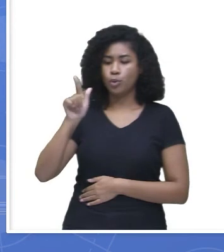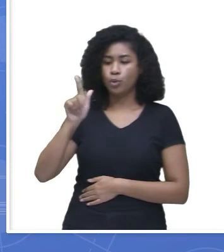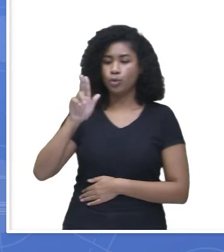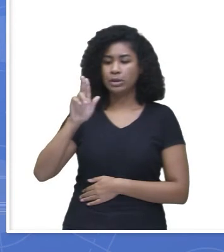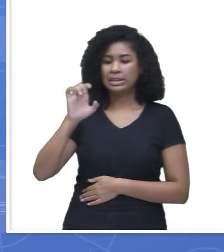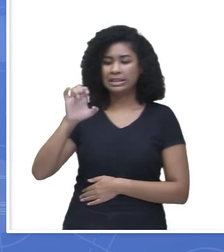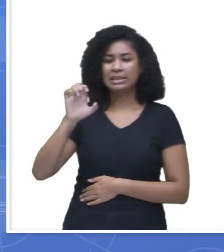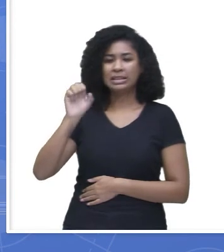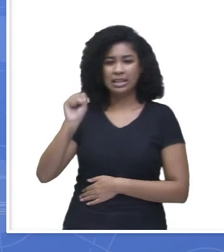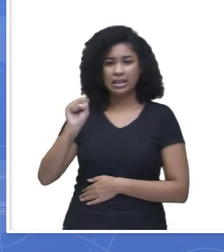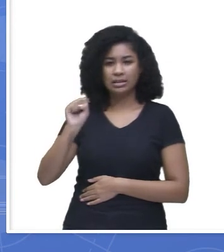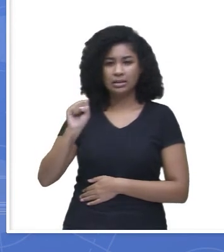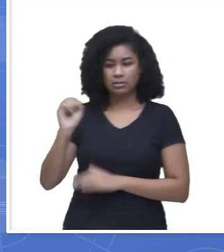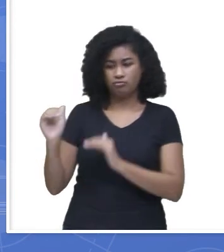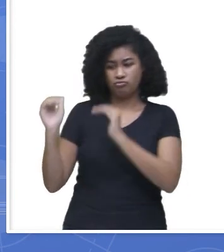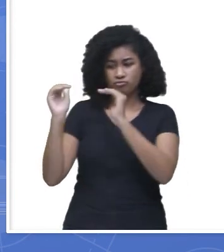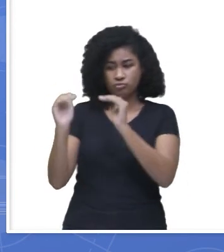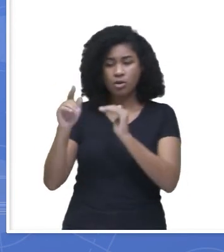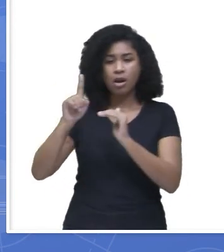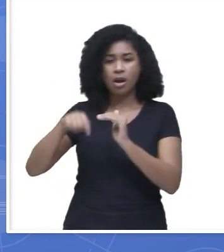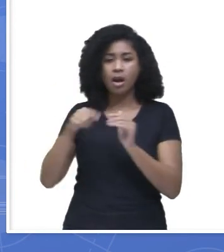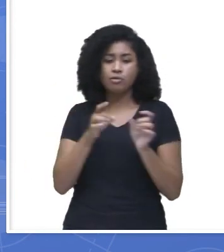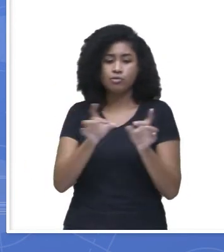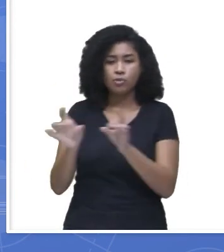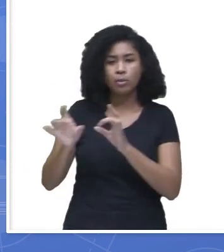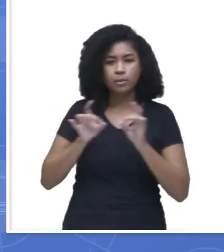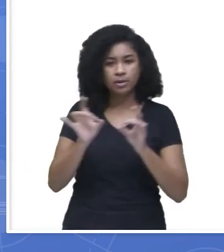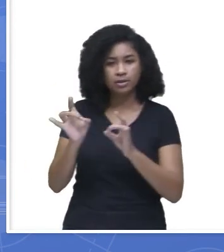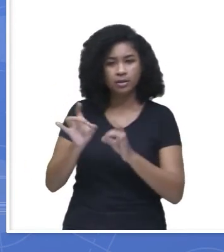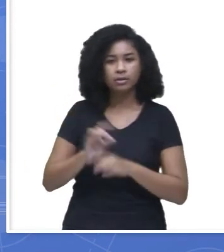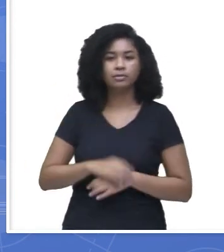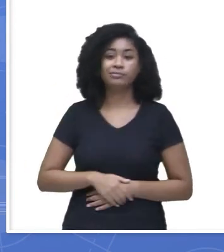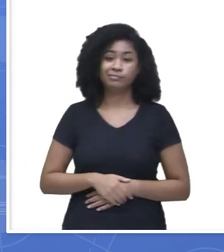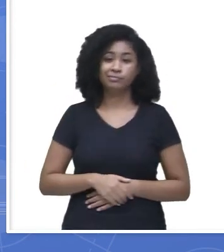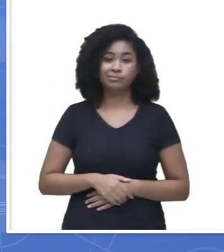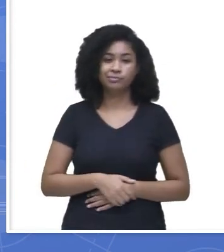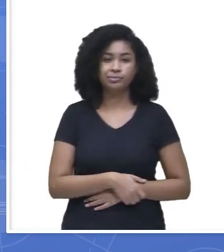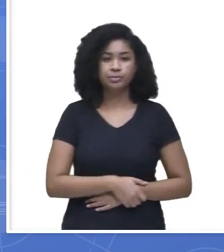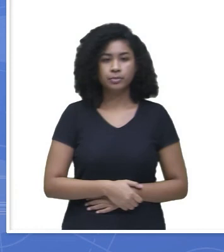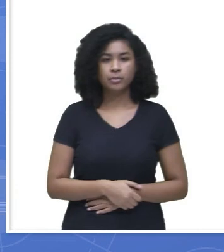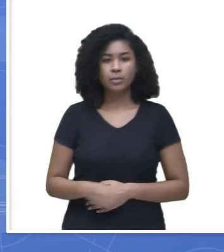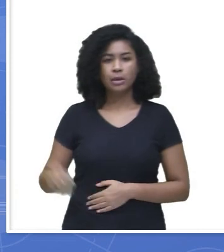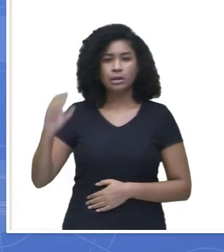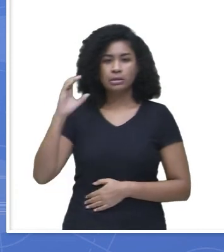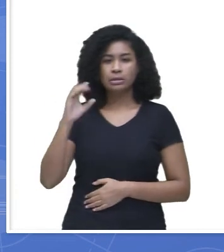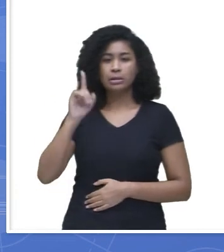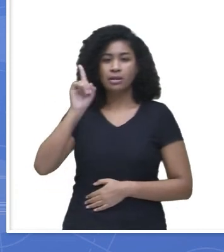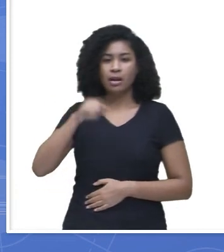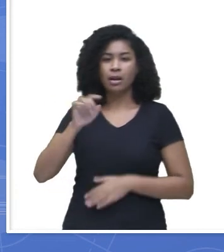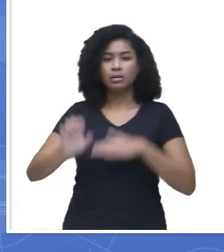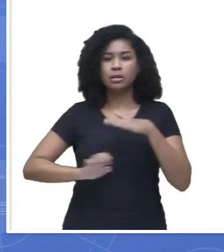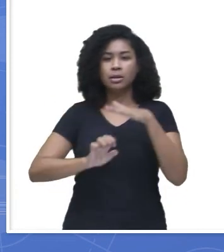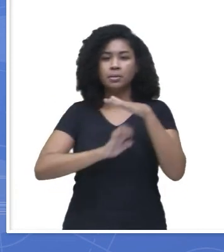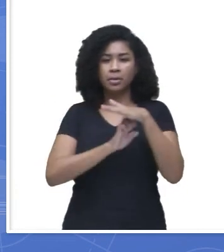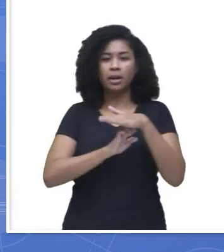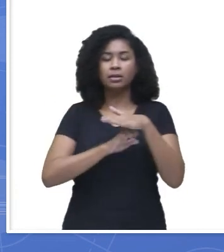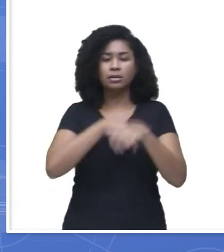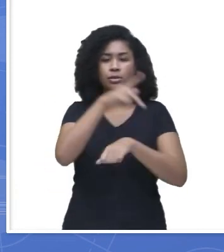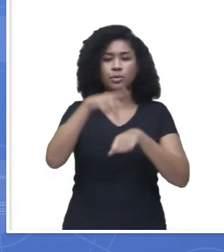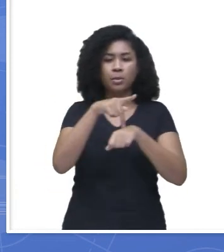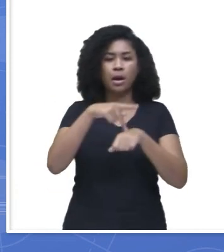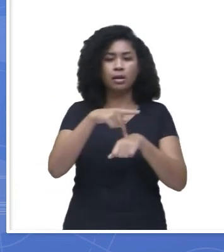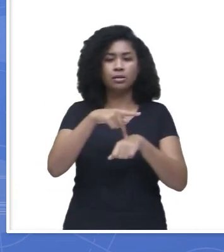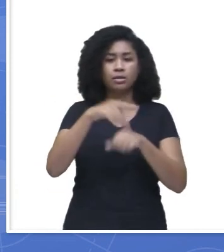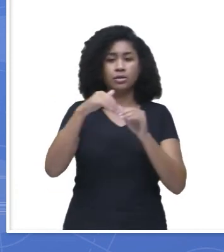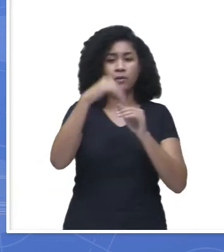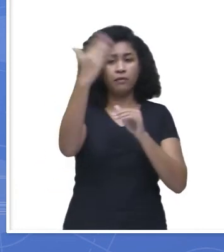comércio. Letra C. Realizados por empresas estrangeiras. Está aí a nossa resposta correta, que eu inclusive